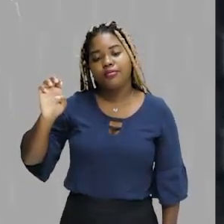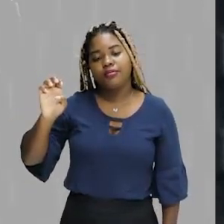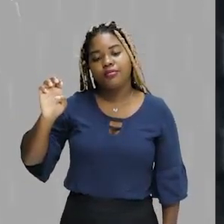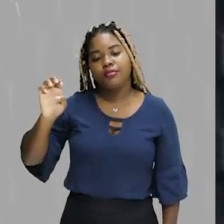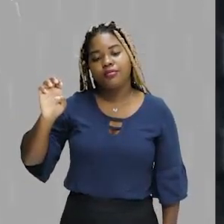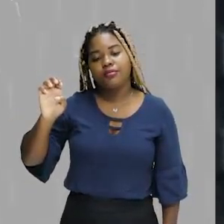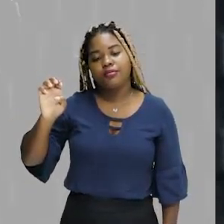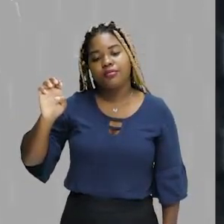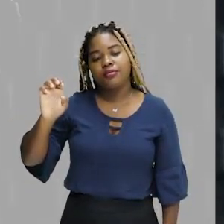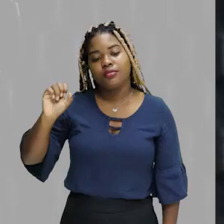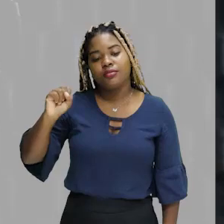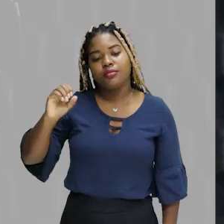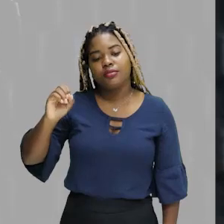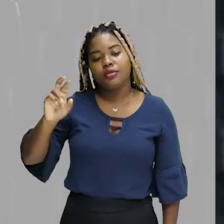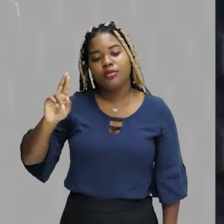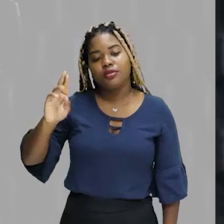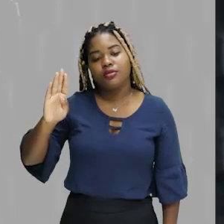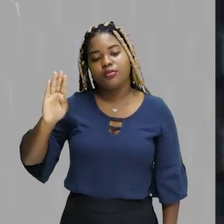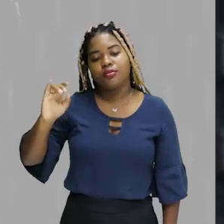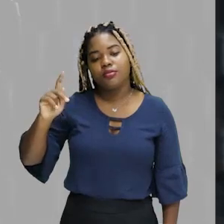ó.